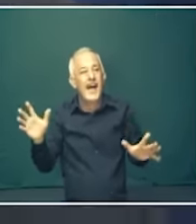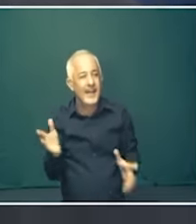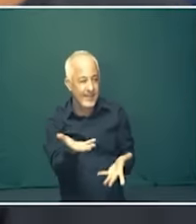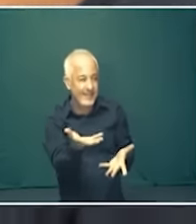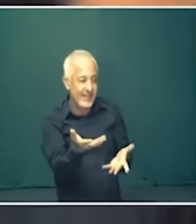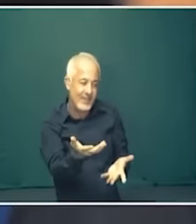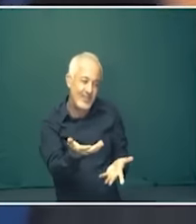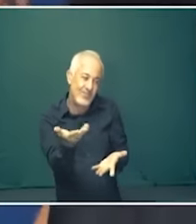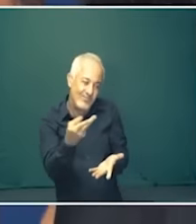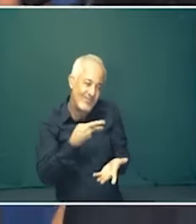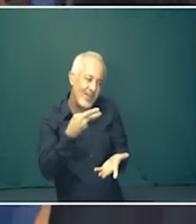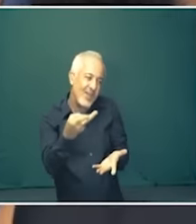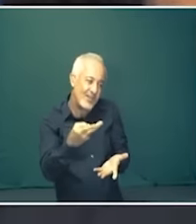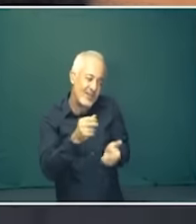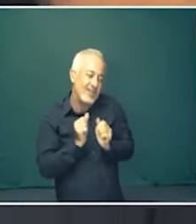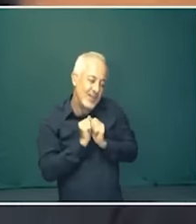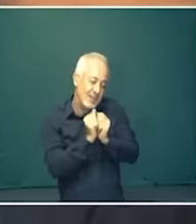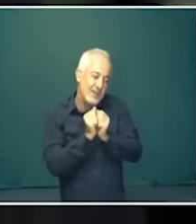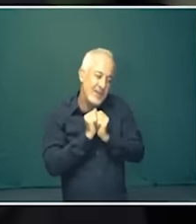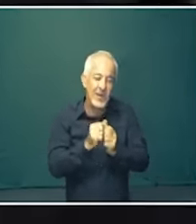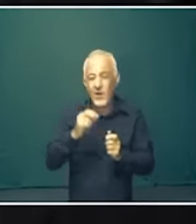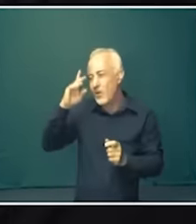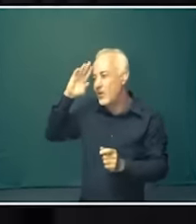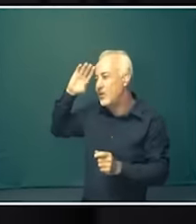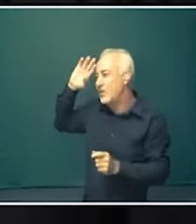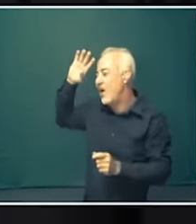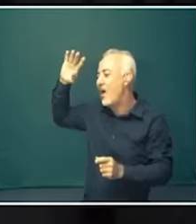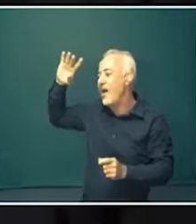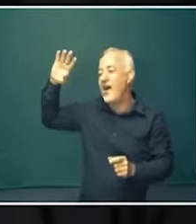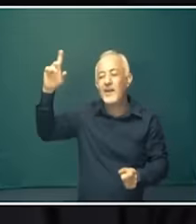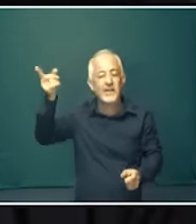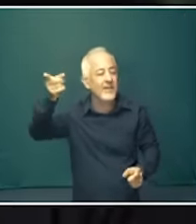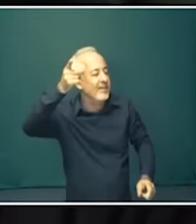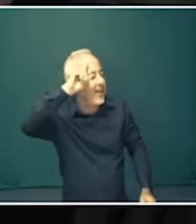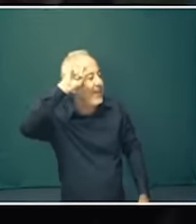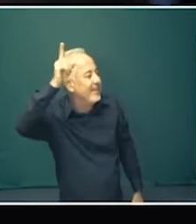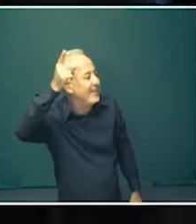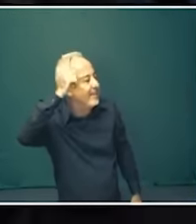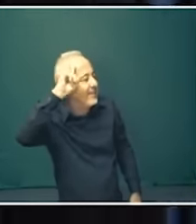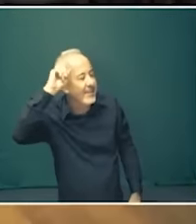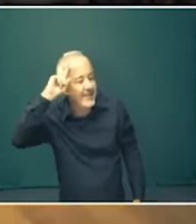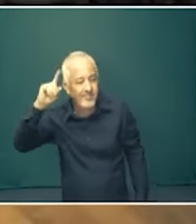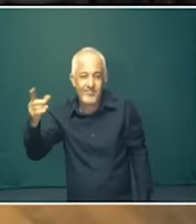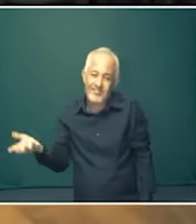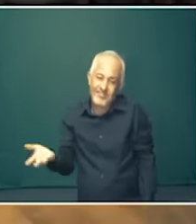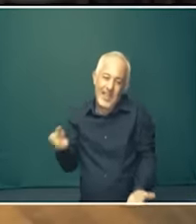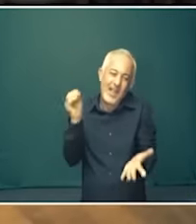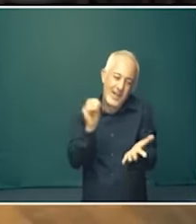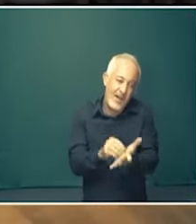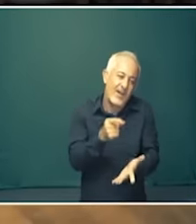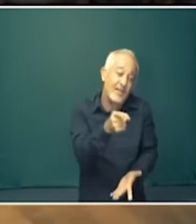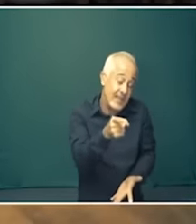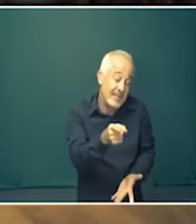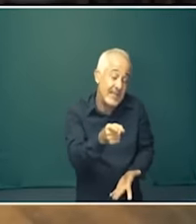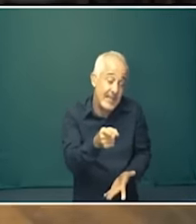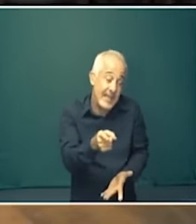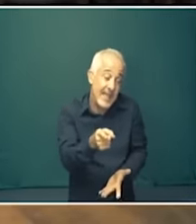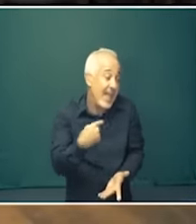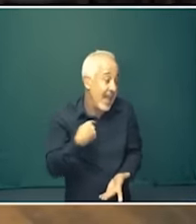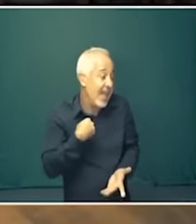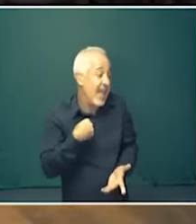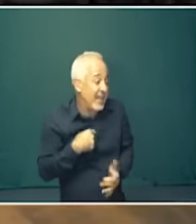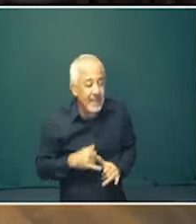acertar. Sonhos e fantasias e todos os dias sem você não consigo